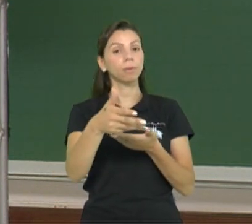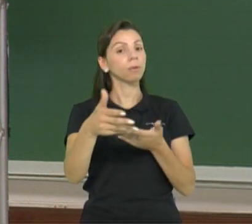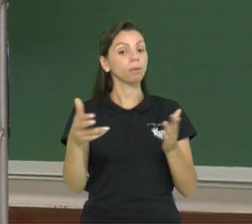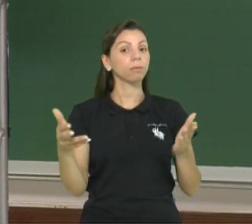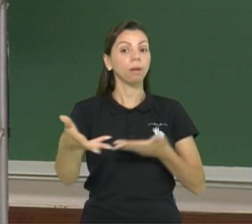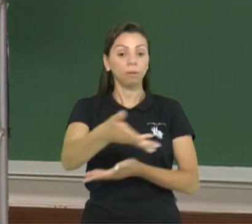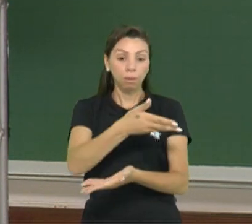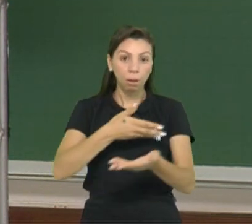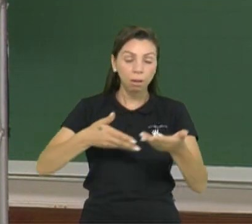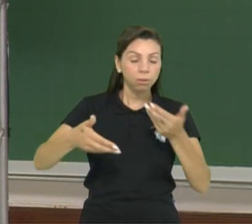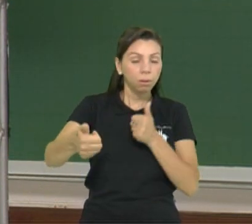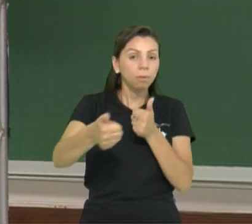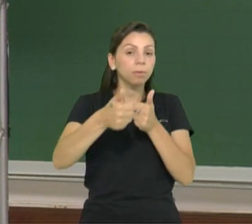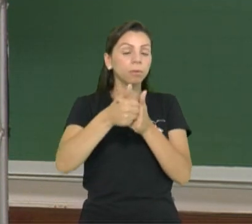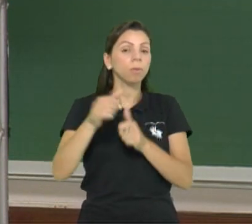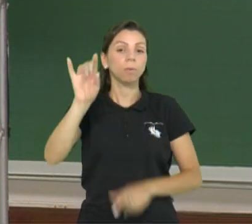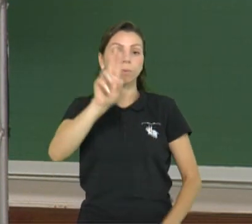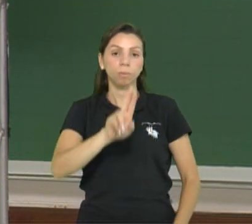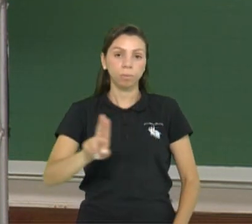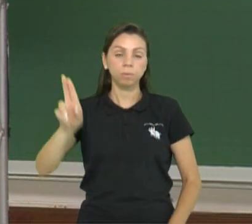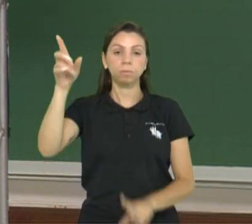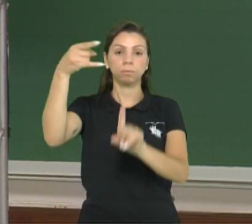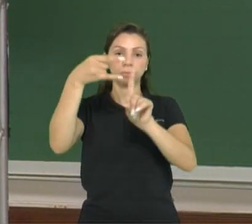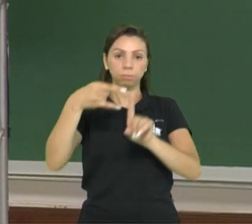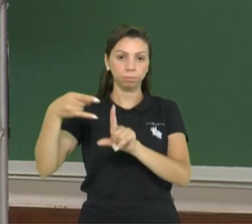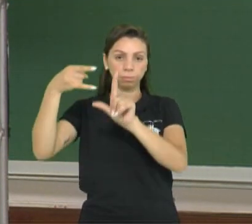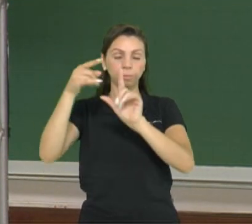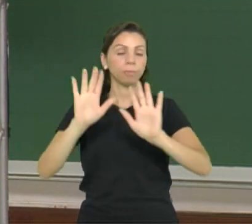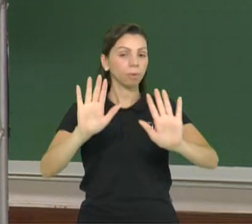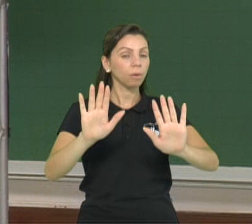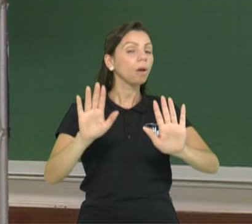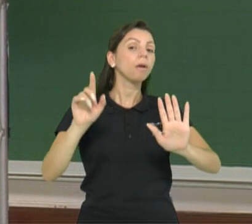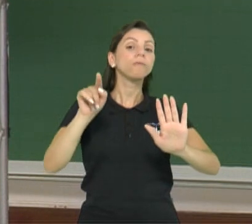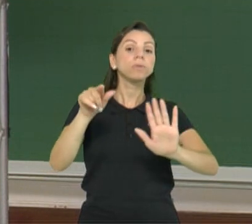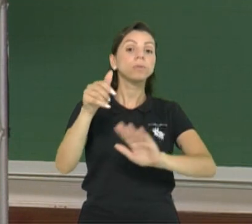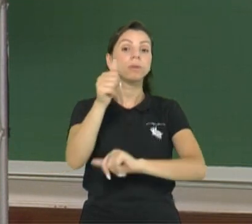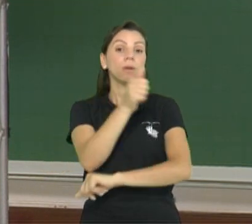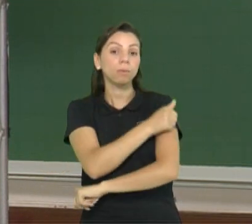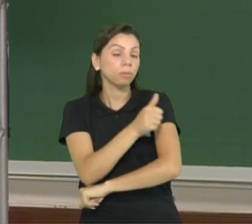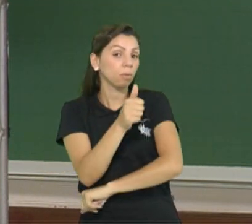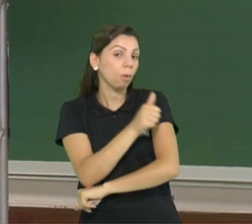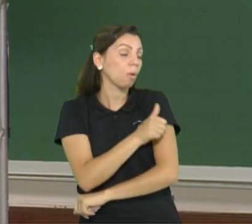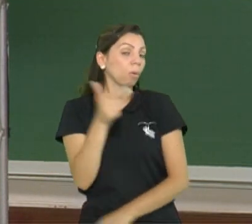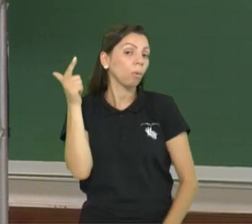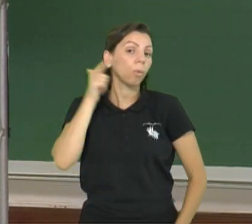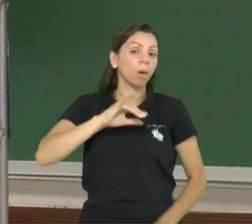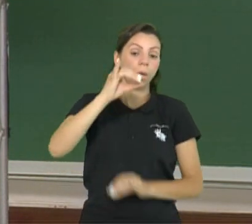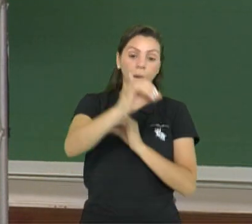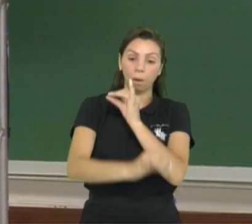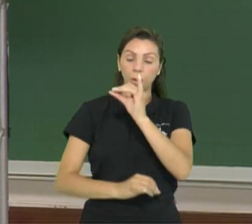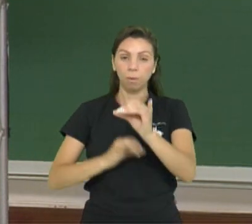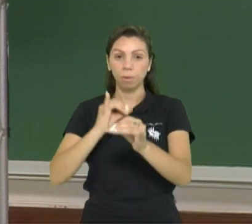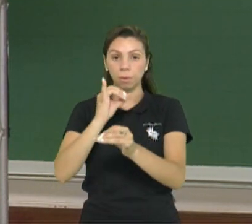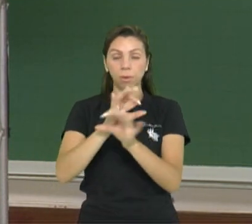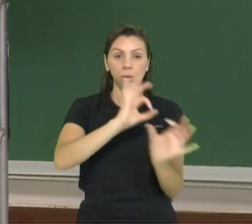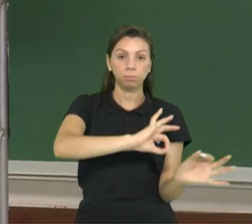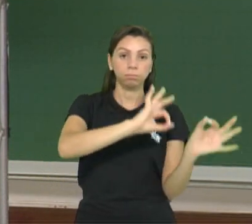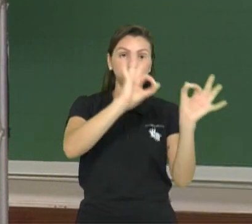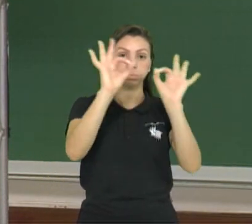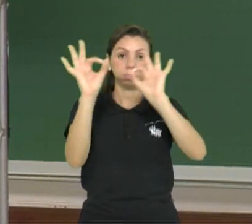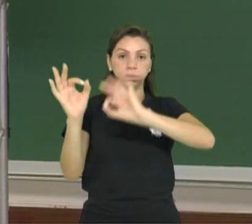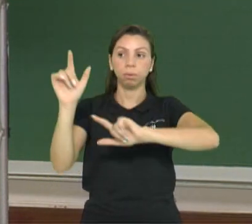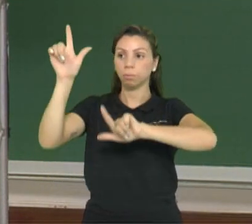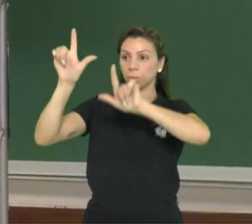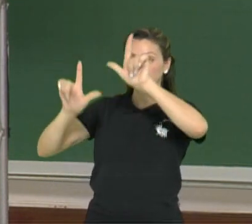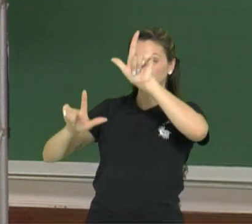relação de perto usando o Google Meet. Para a galera que não está conseguindo acessar a internet e está assistindo a gente só pela